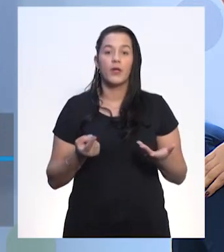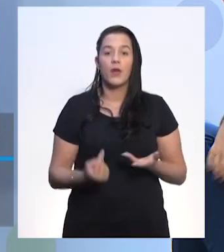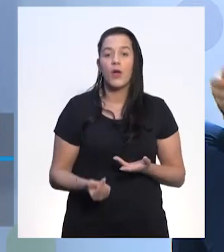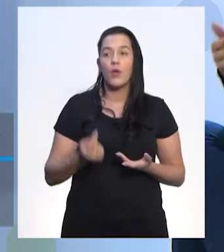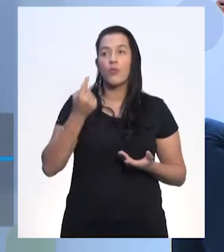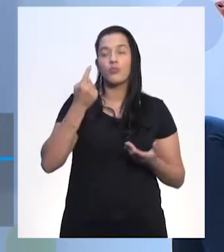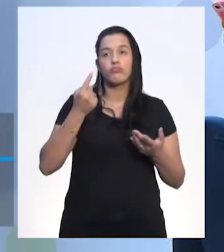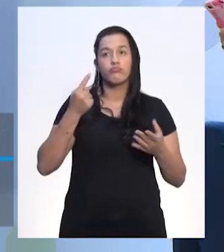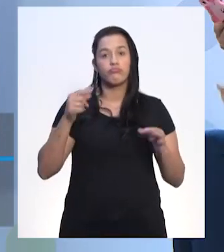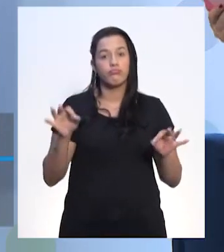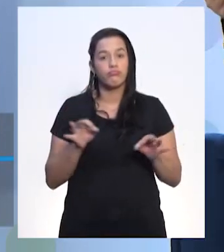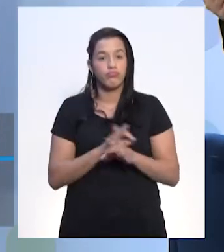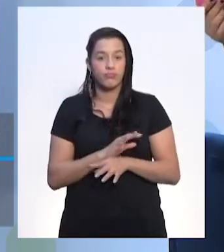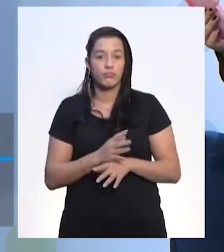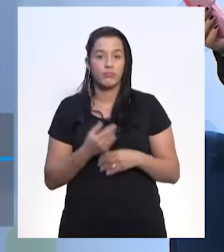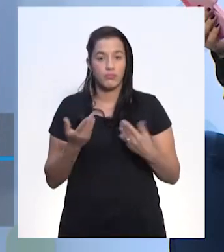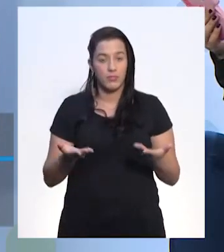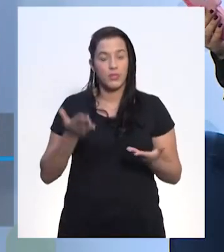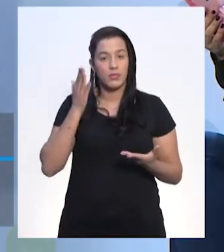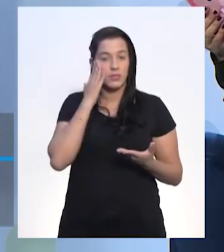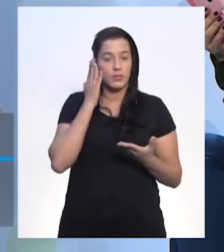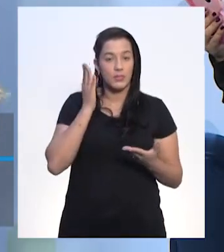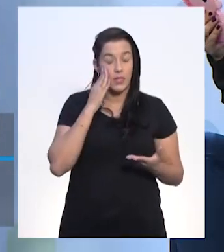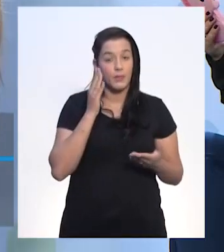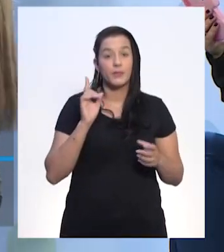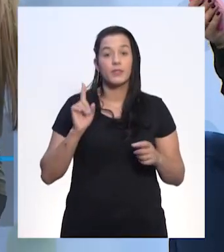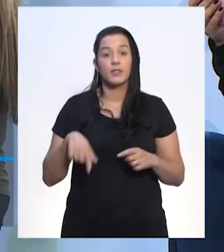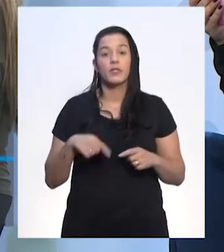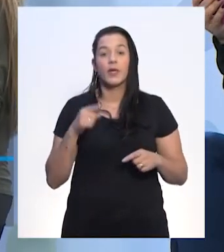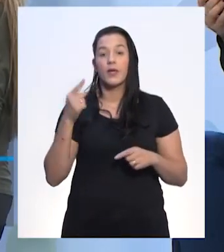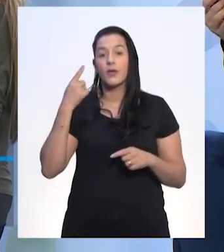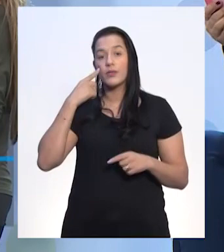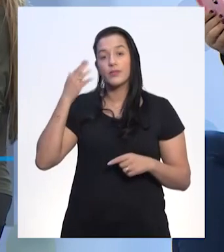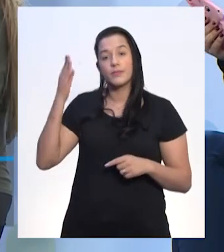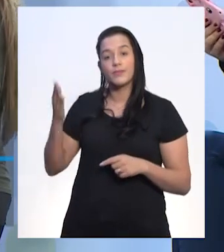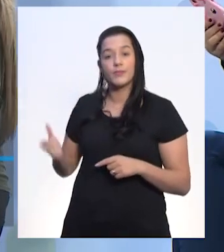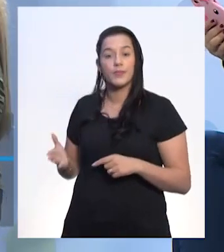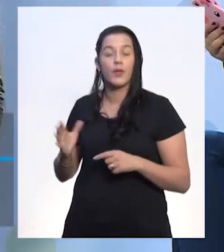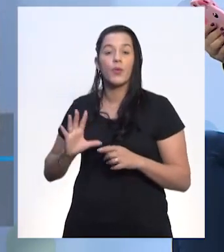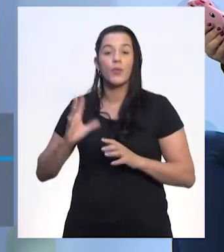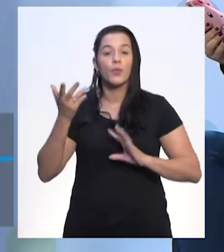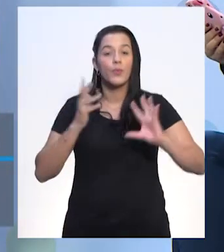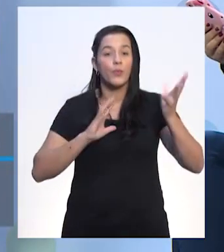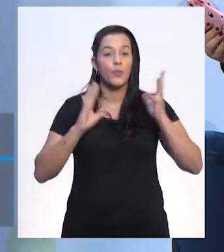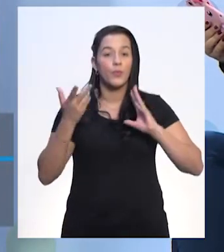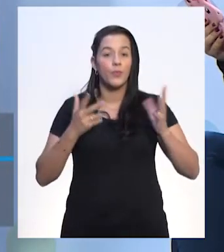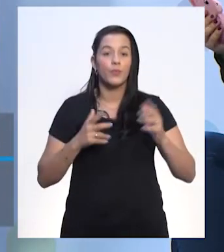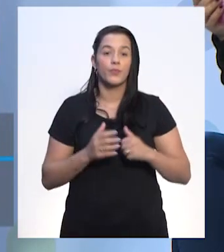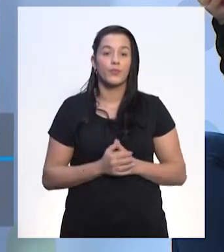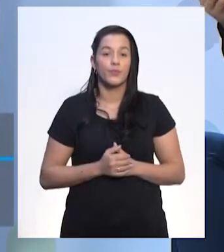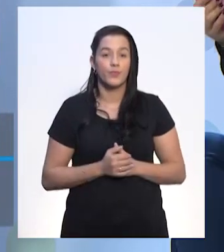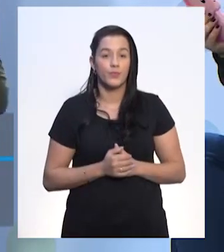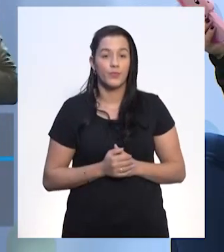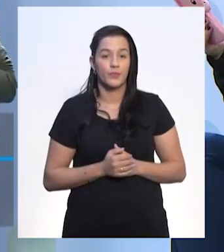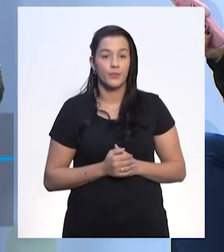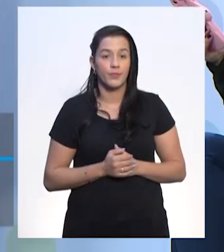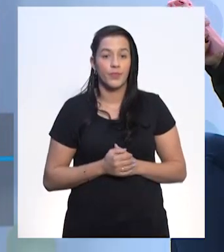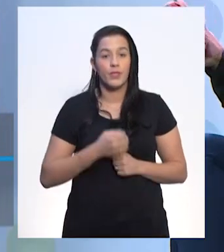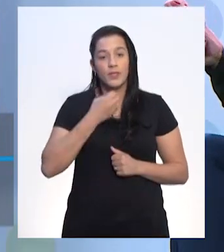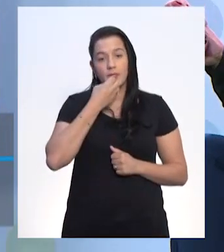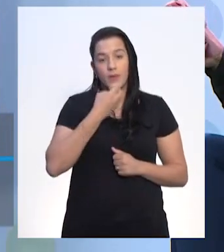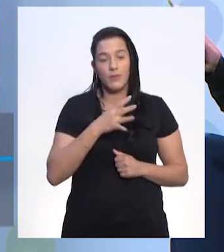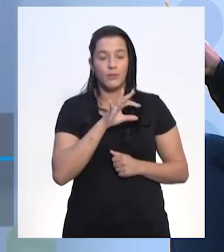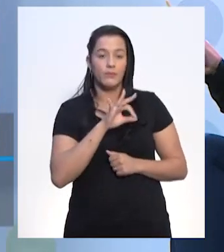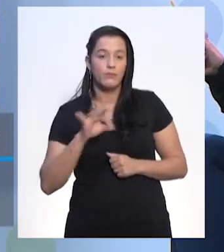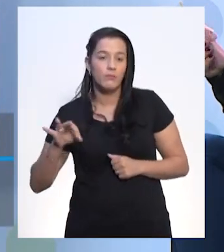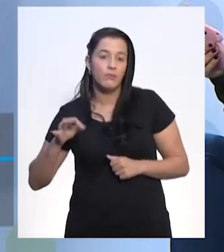uma solução, quem sabe, para esse tipo de ação aqui, né? Quer dizer, desculpa, gente, para esse aqui, do Estado.